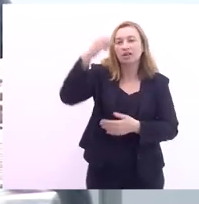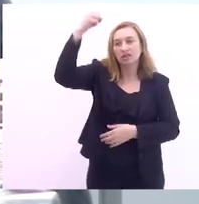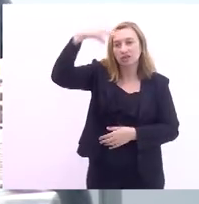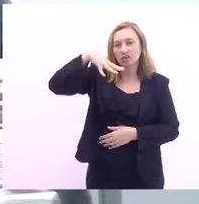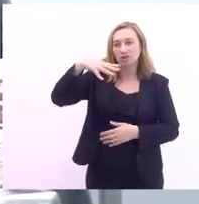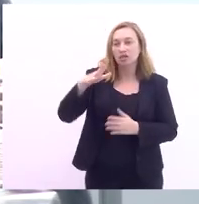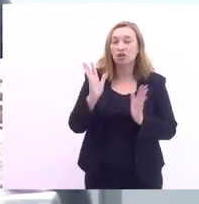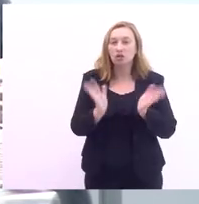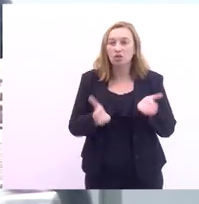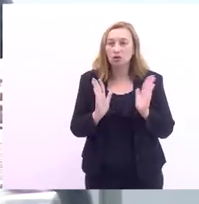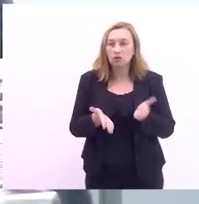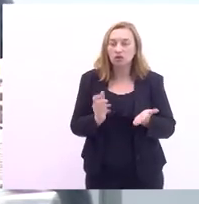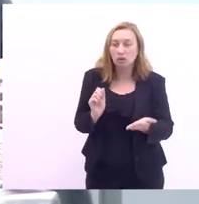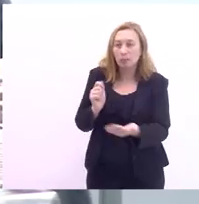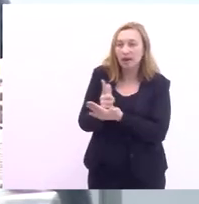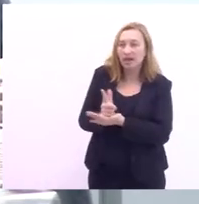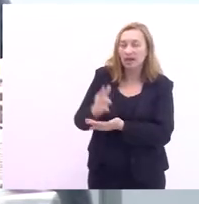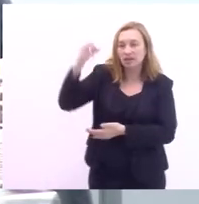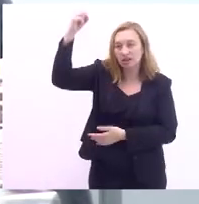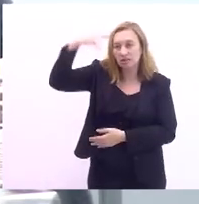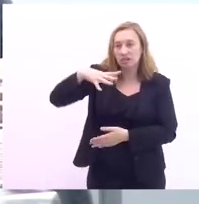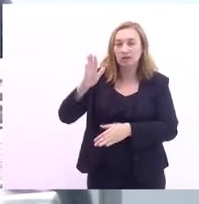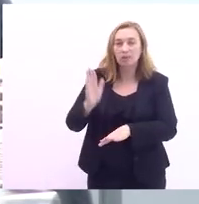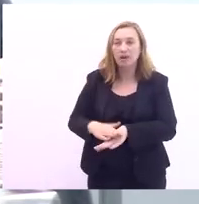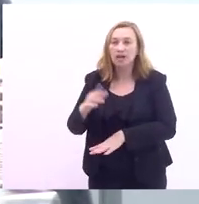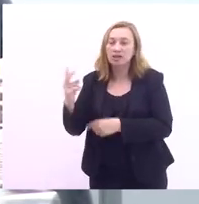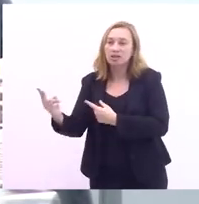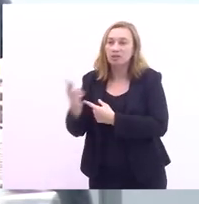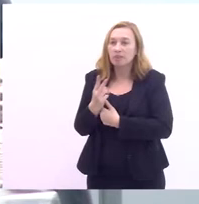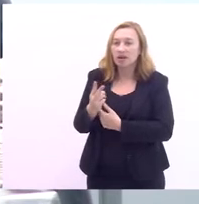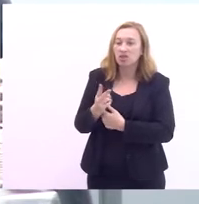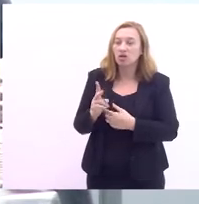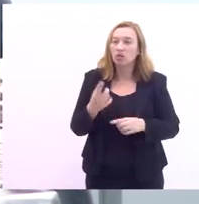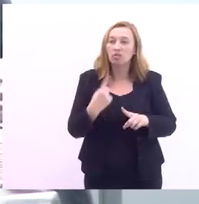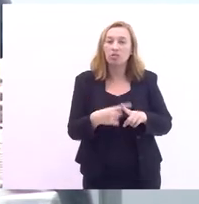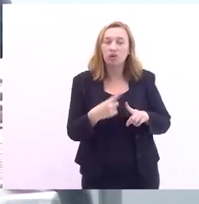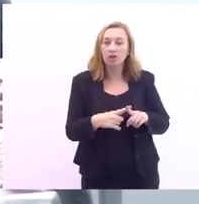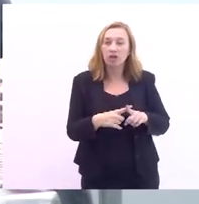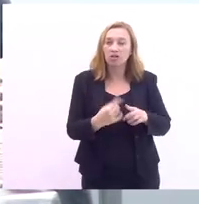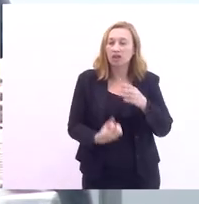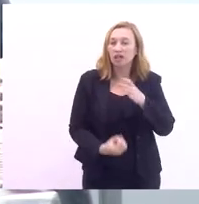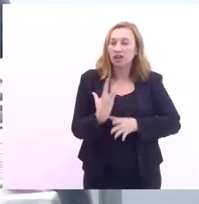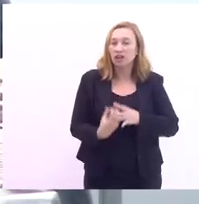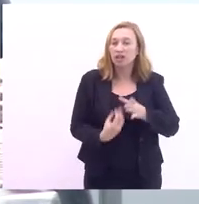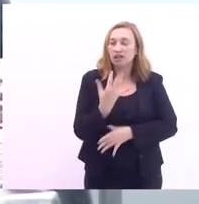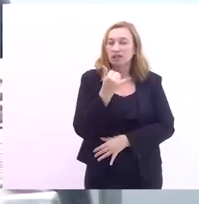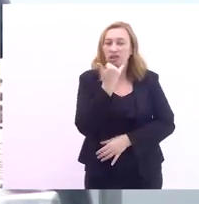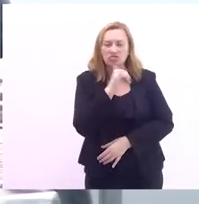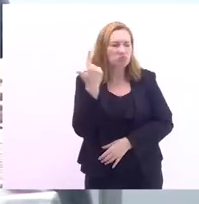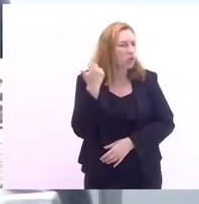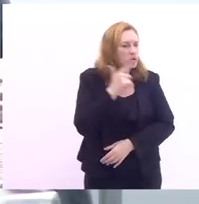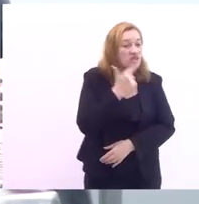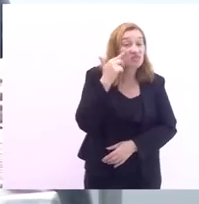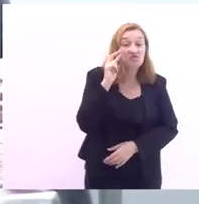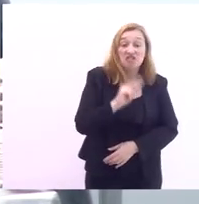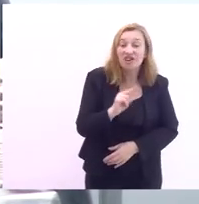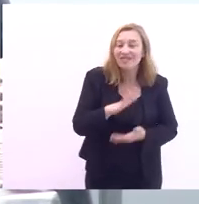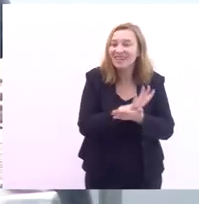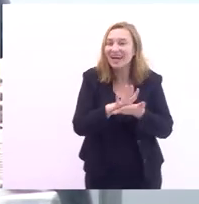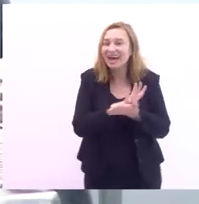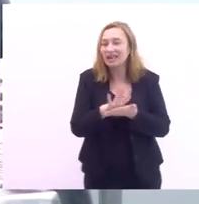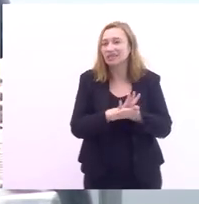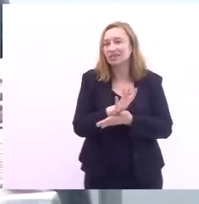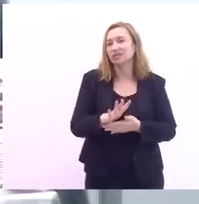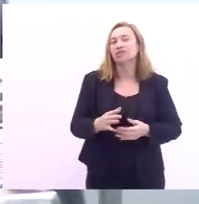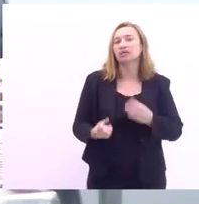hoje estão pagando a conta de energia e mais o empréstimo, porque simplesmente o que está gerando de energia não consegue enxergar, não consegue ver e não consegue compensar o